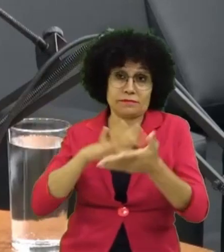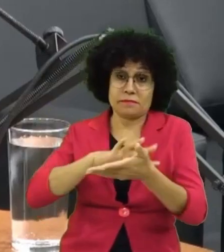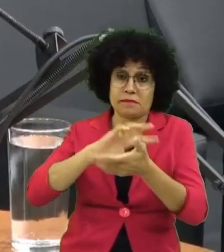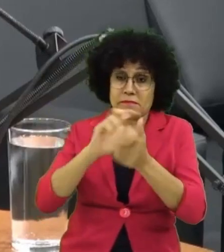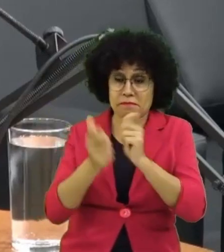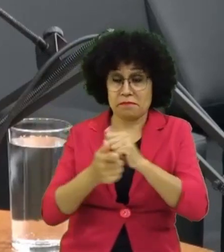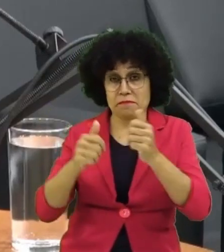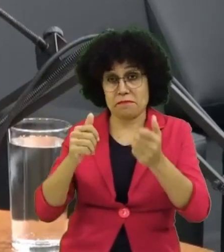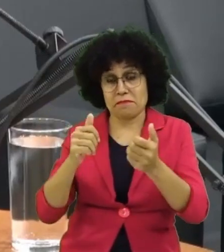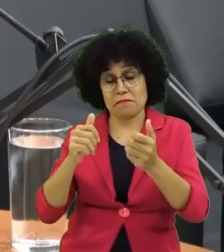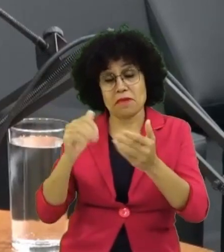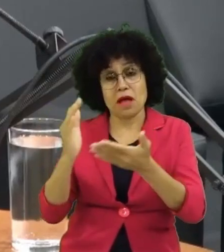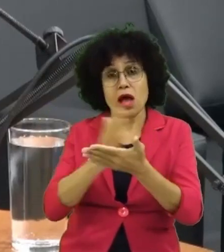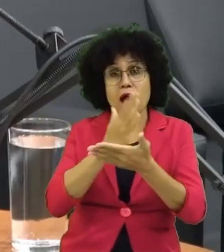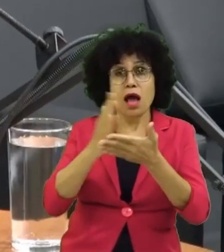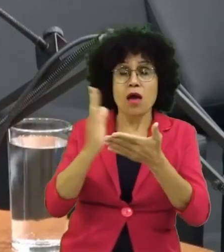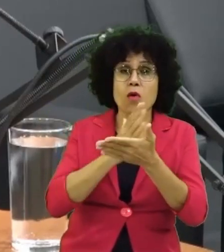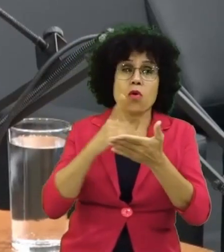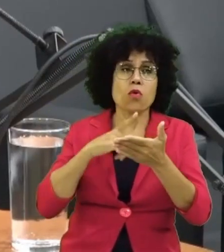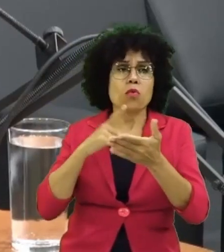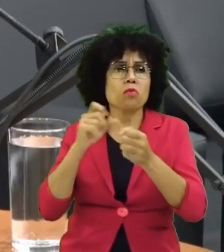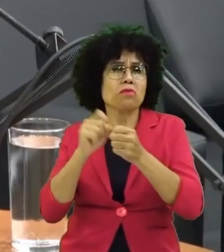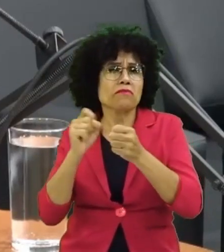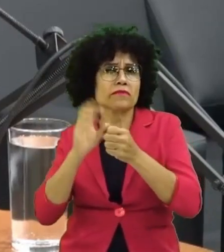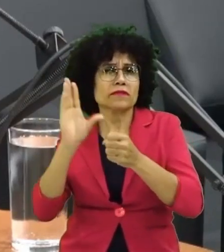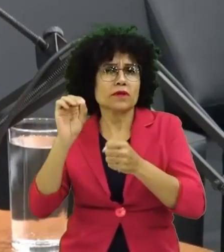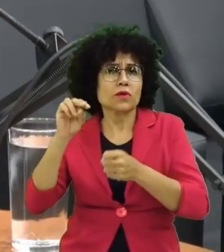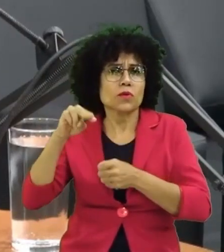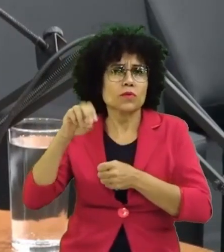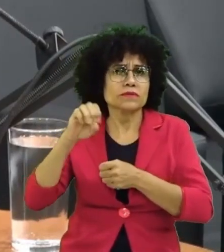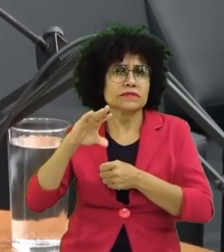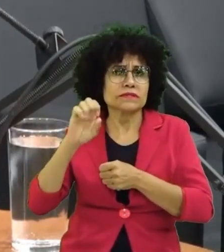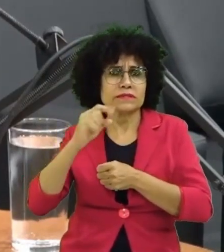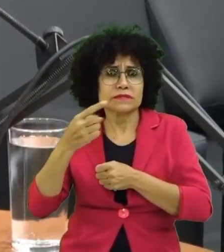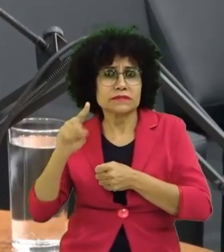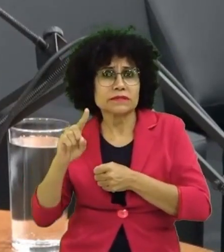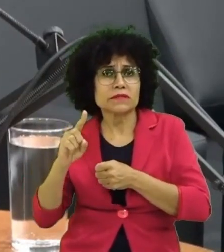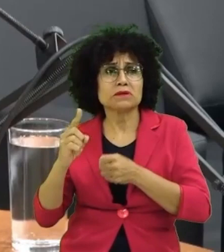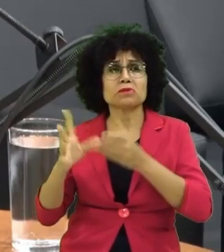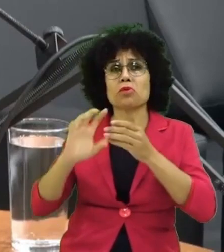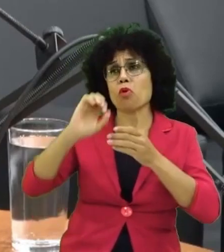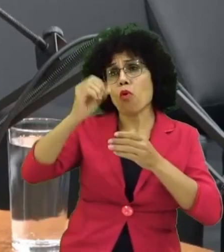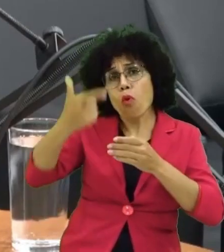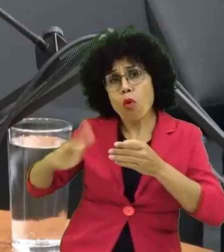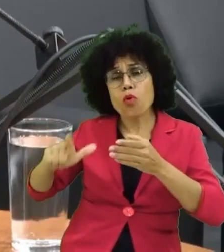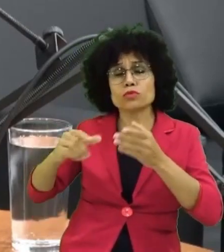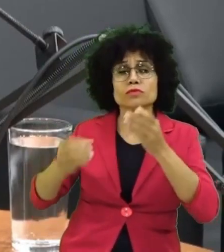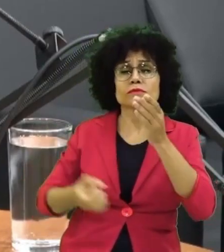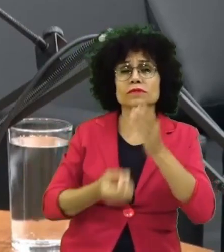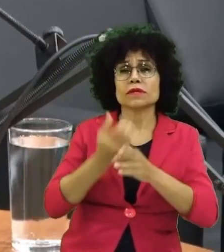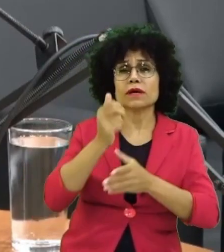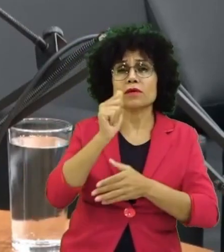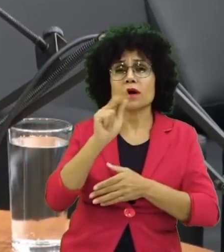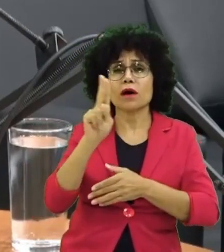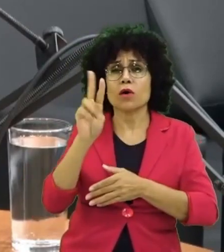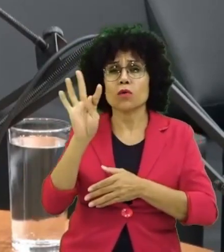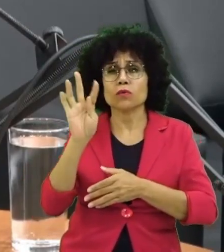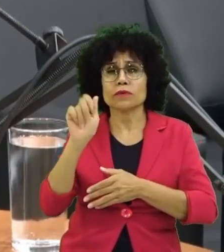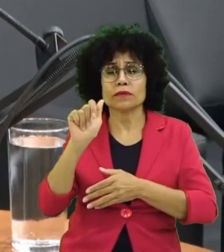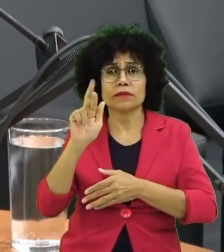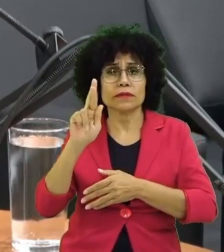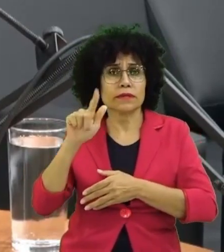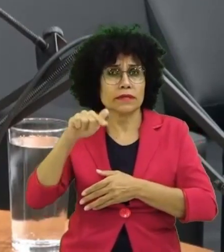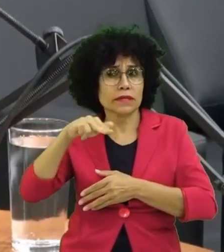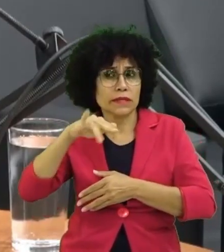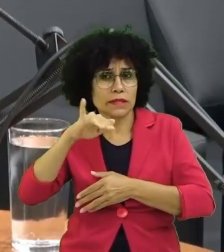adequada. Alguns fizeram a concessão, outros criaram autarquias públicas, mas de uma forma ou outra não houve